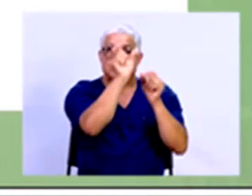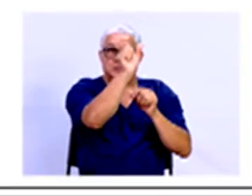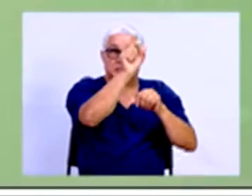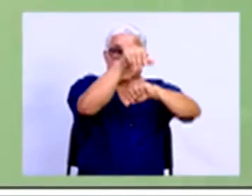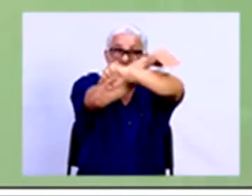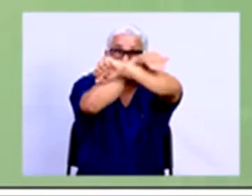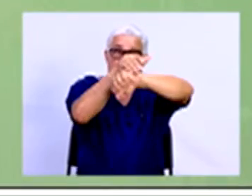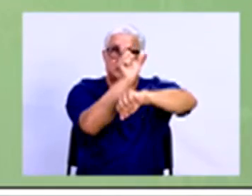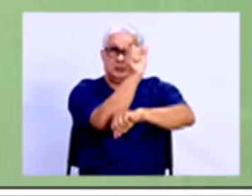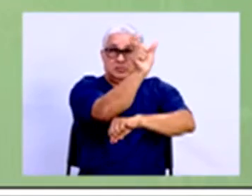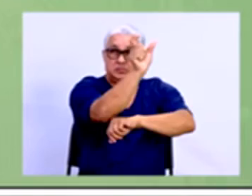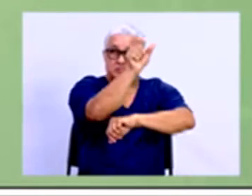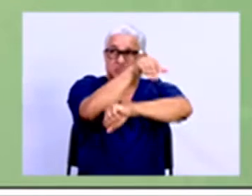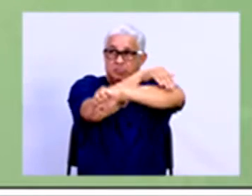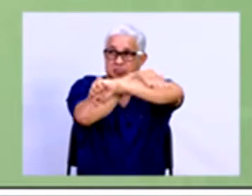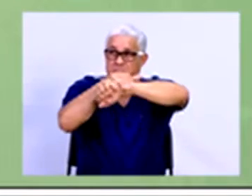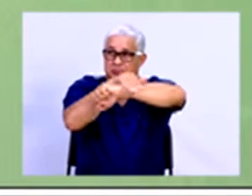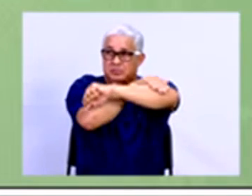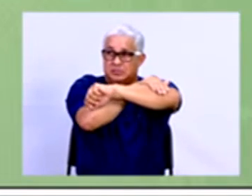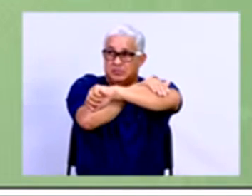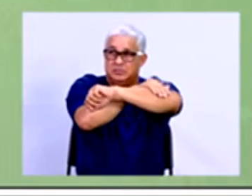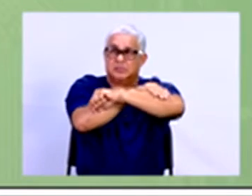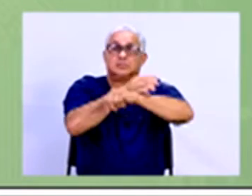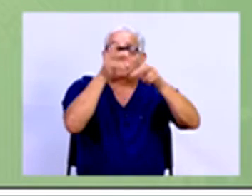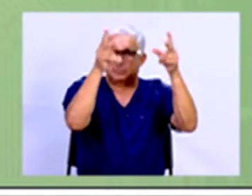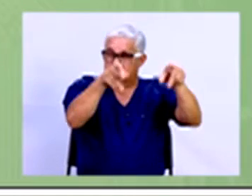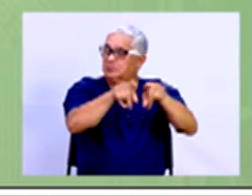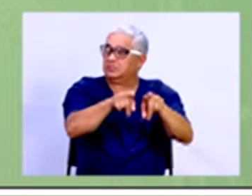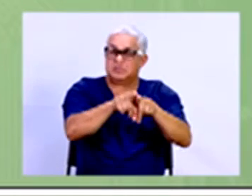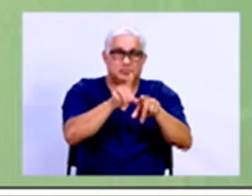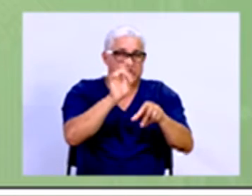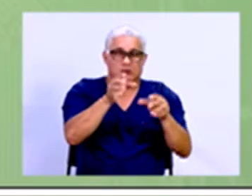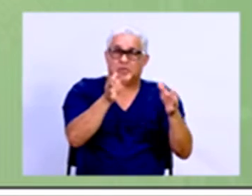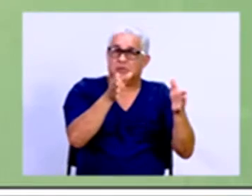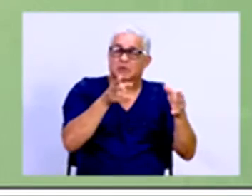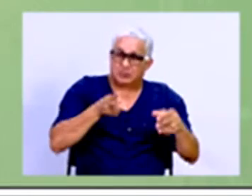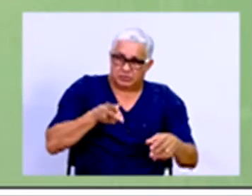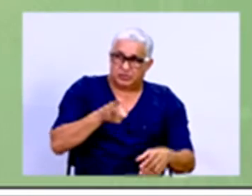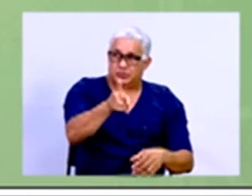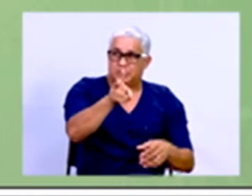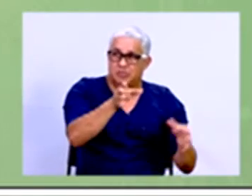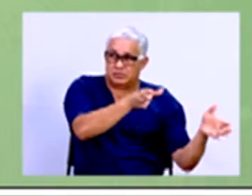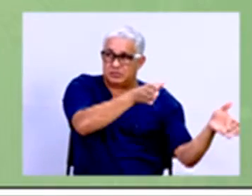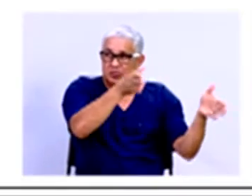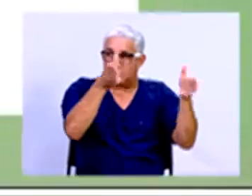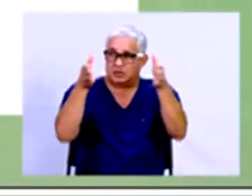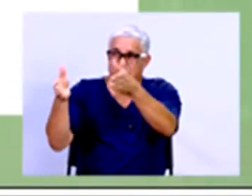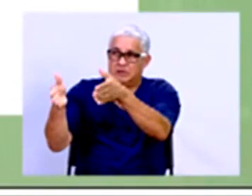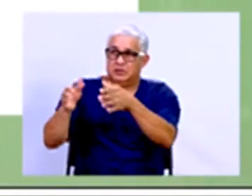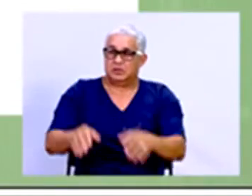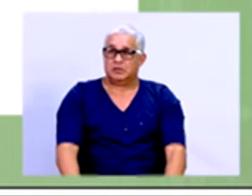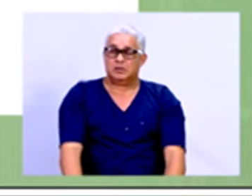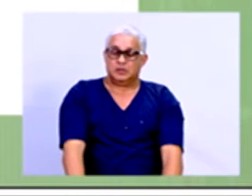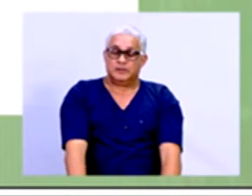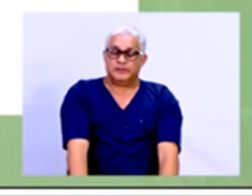endereço. Aqui é a mesma coisa, somente uma continuação do que a gente está falando.